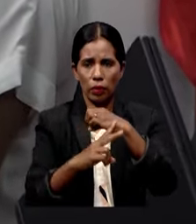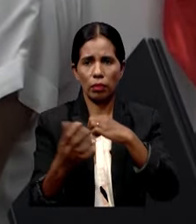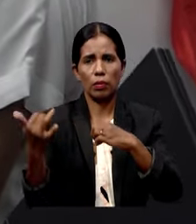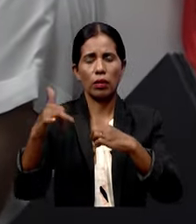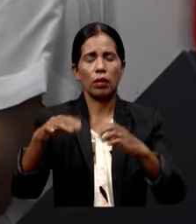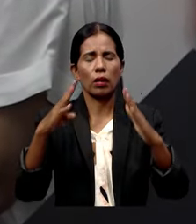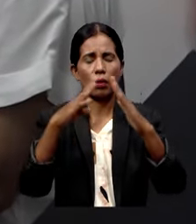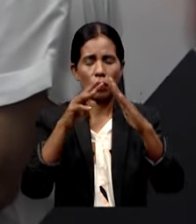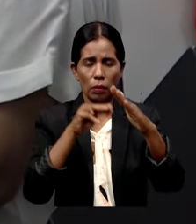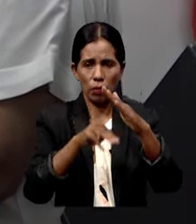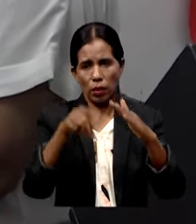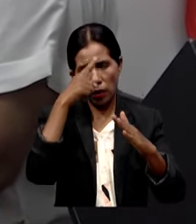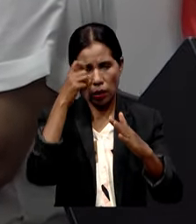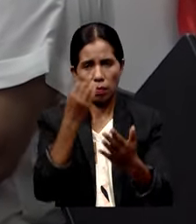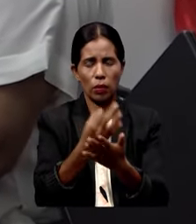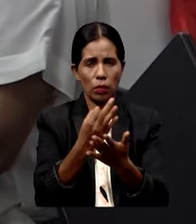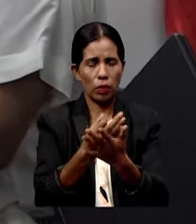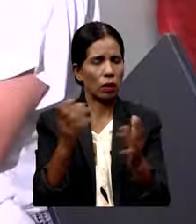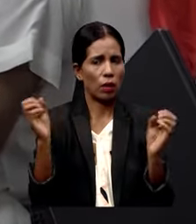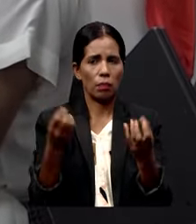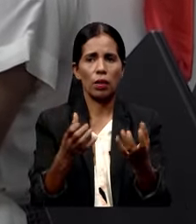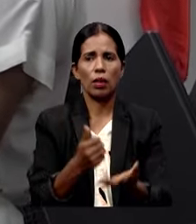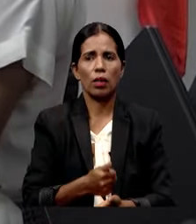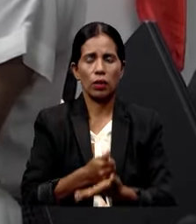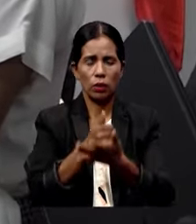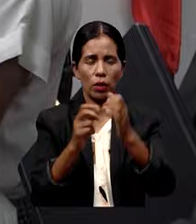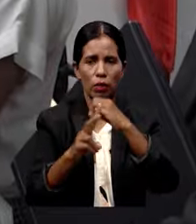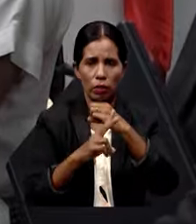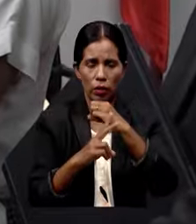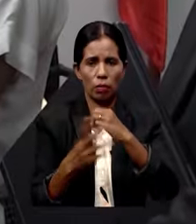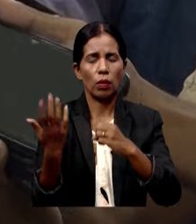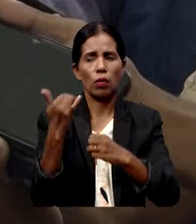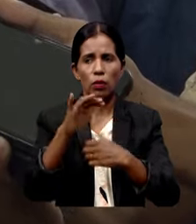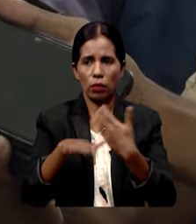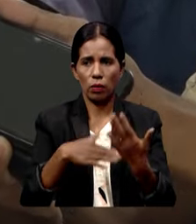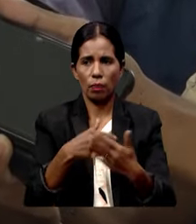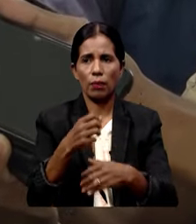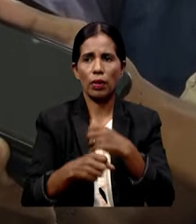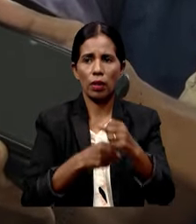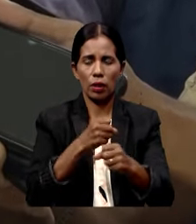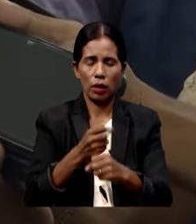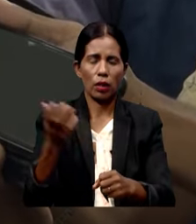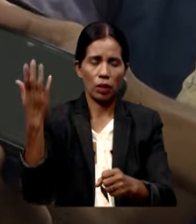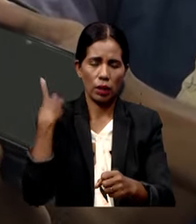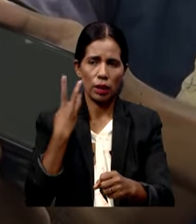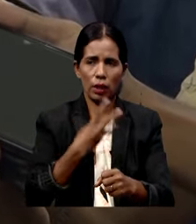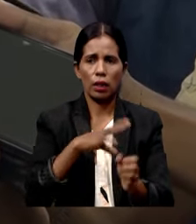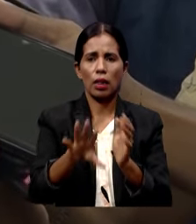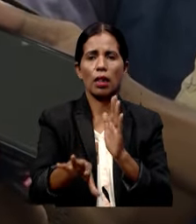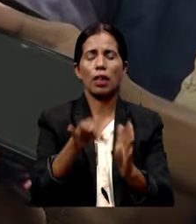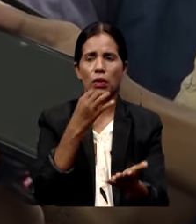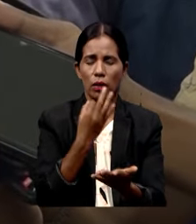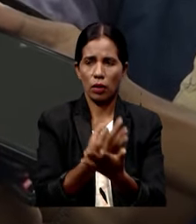uma marrom, tam orçamento lá suficiente a tu atender vítima sira. Tinan koto ita consegue retan